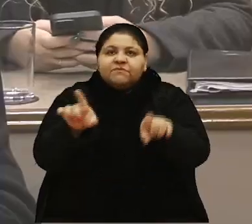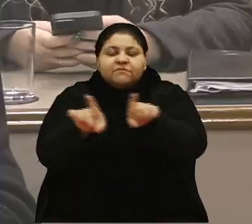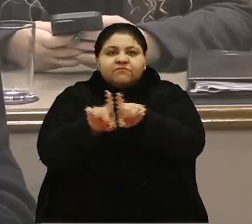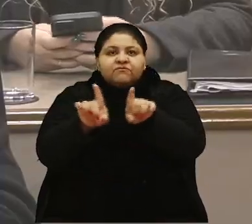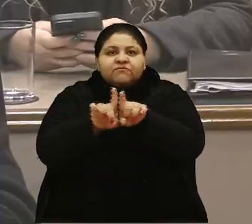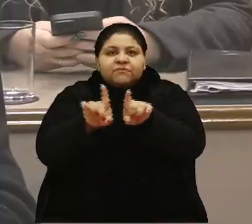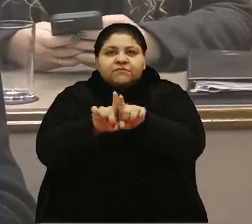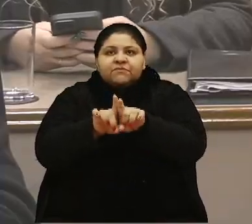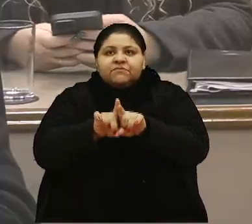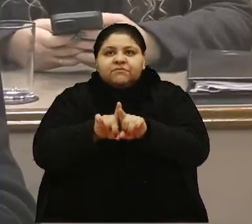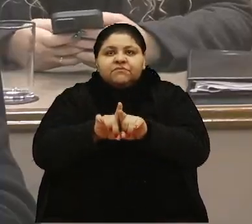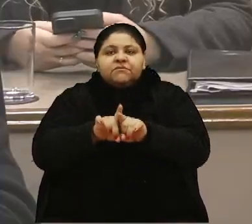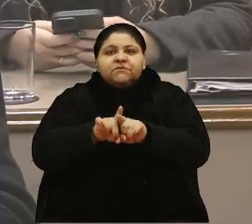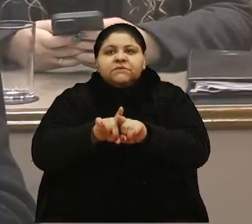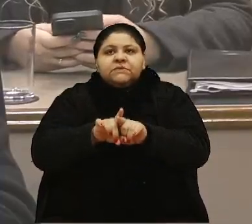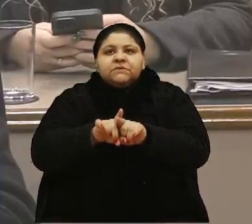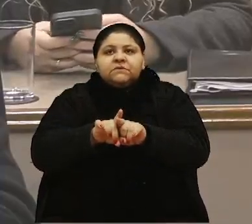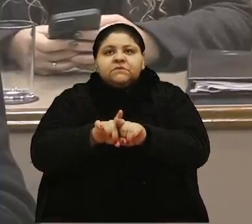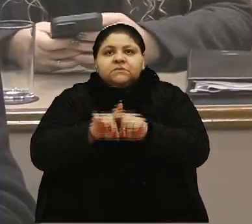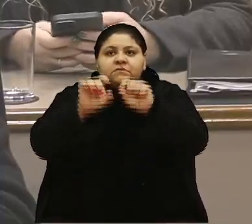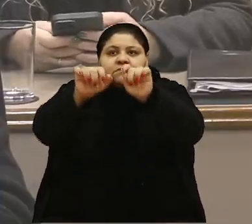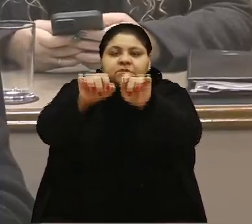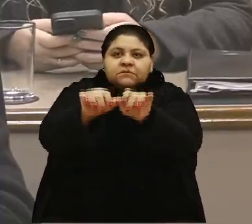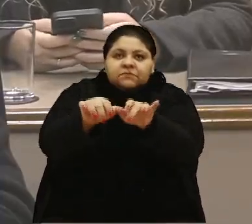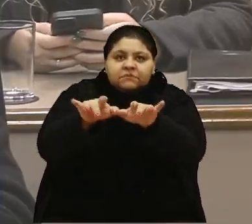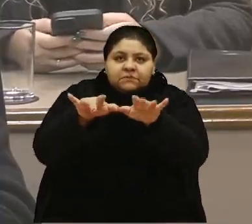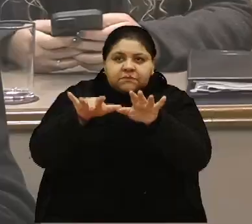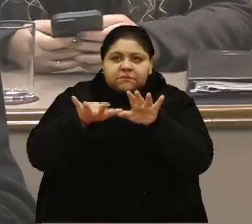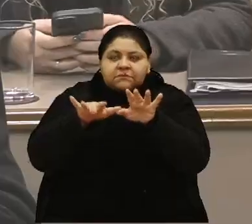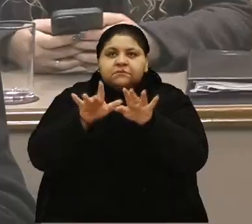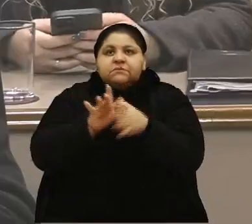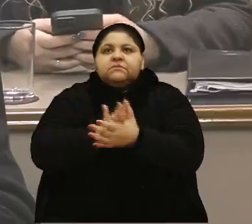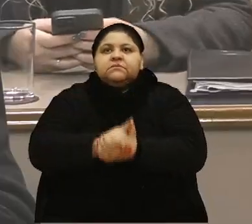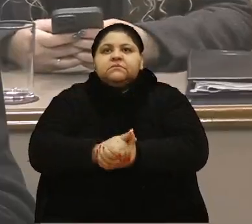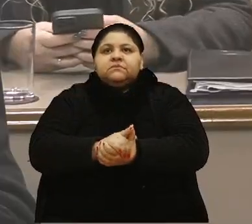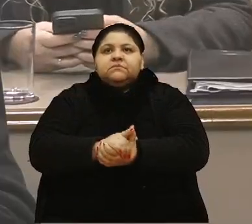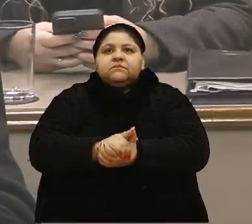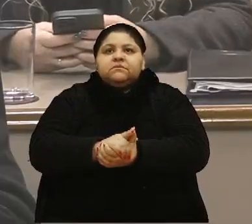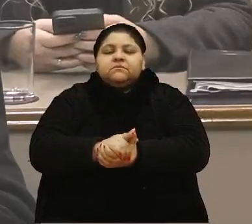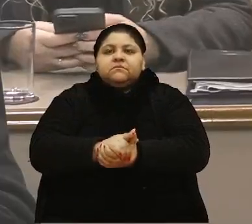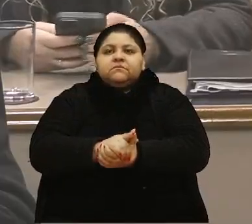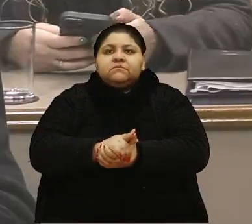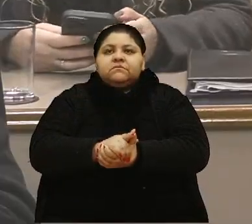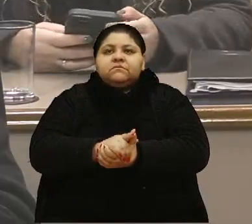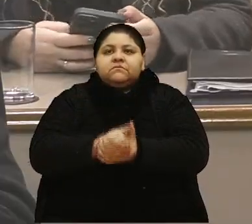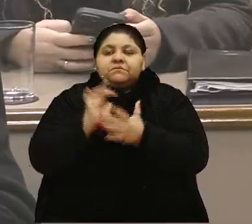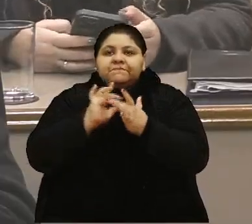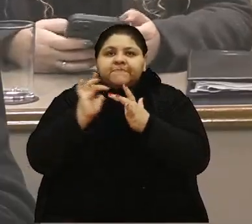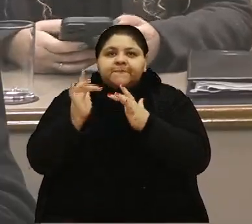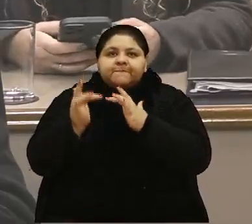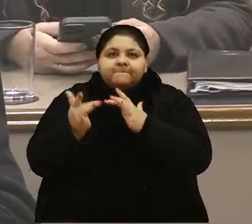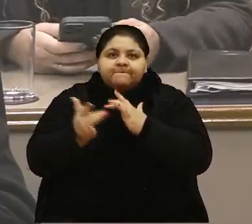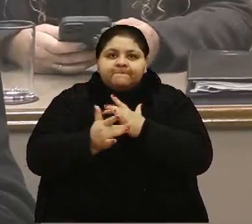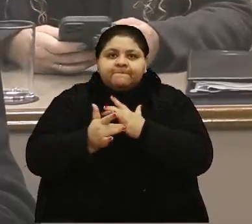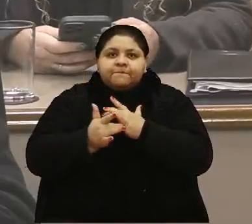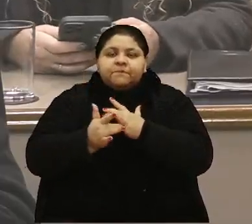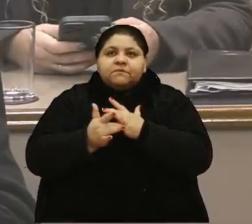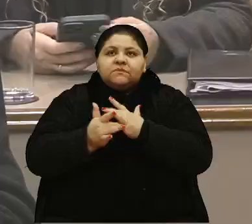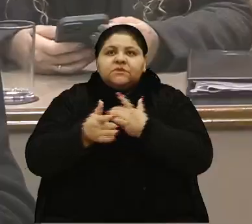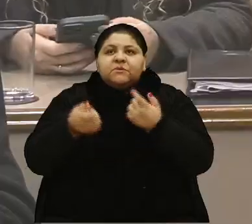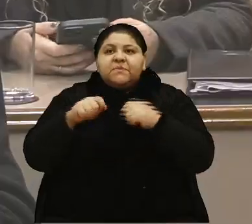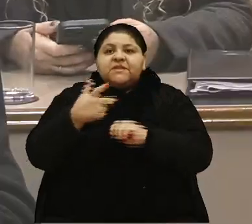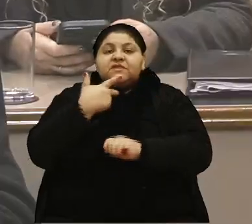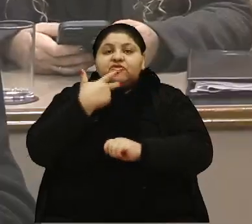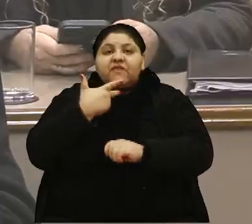aqui nosso plenário, a quem está nas redes sociais. Eu não poderia deixar de